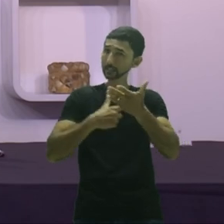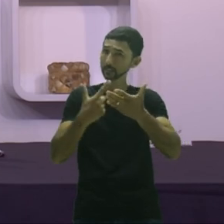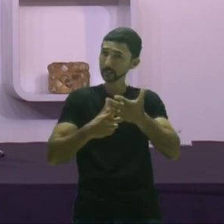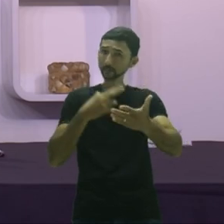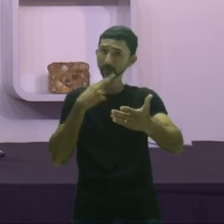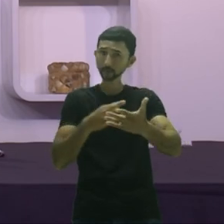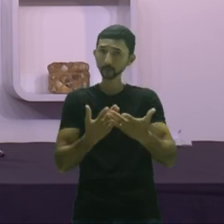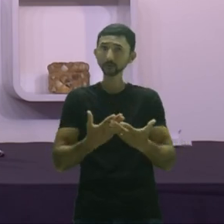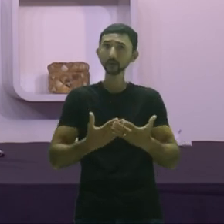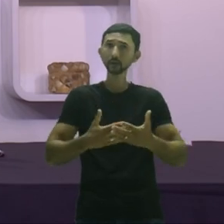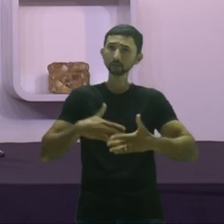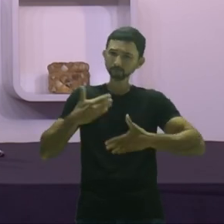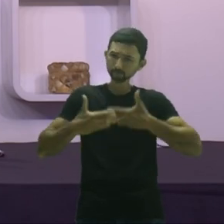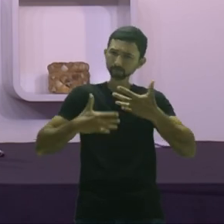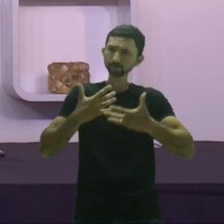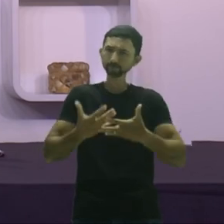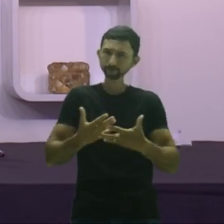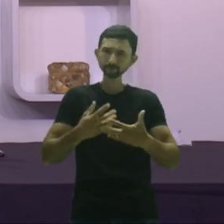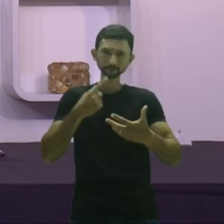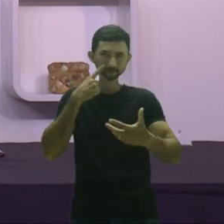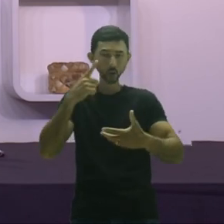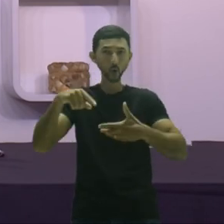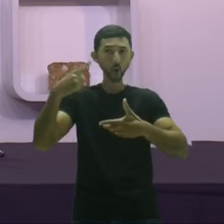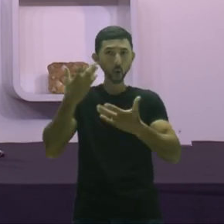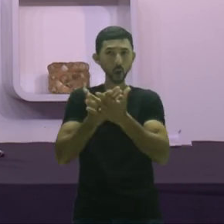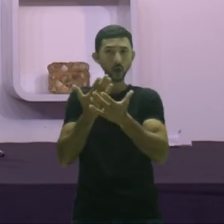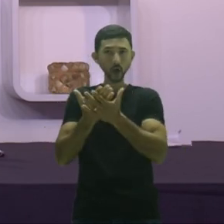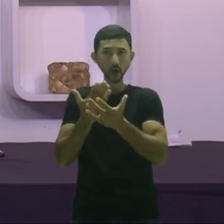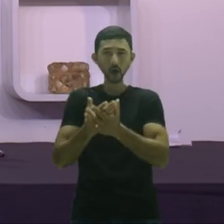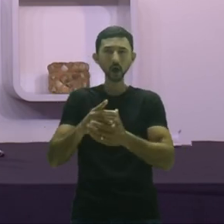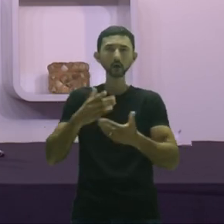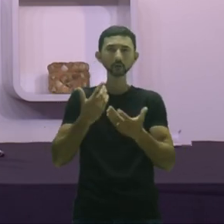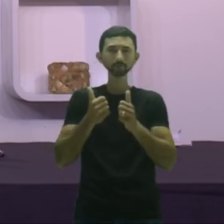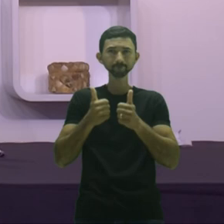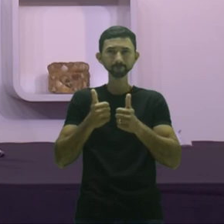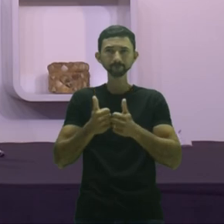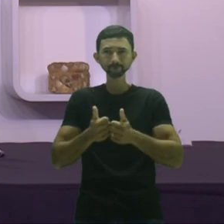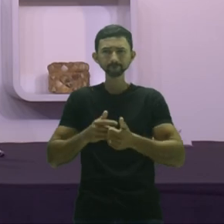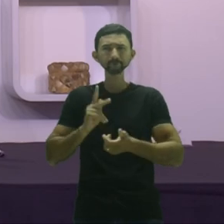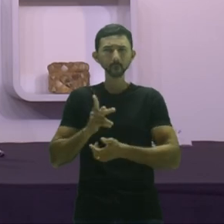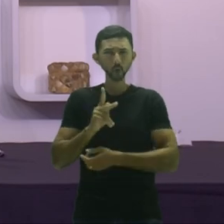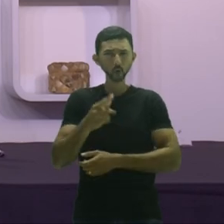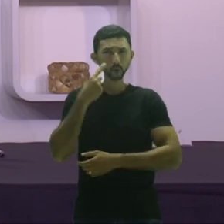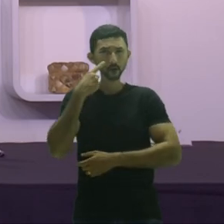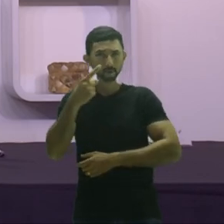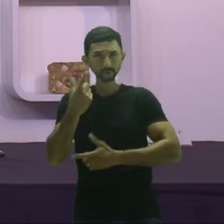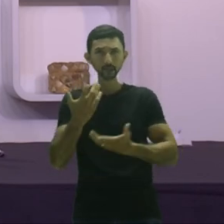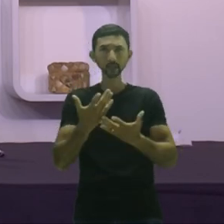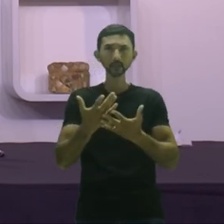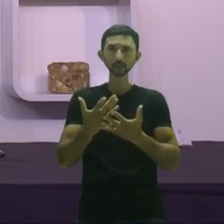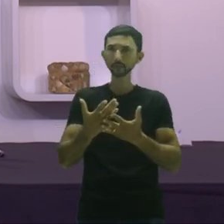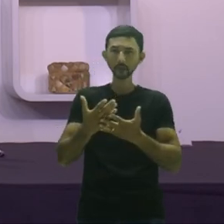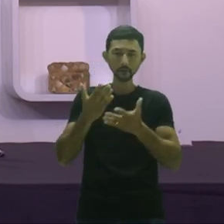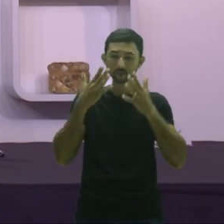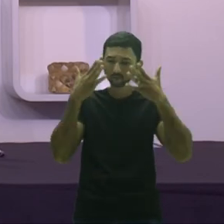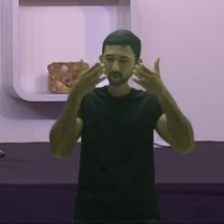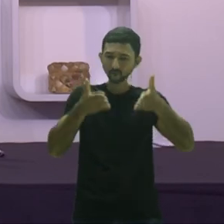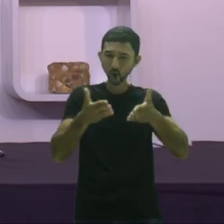E fica aí, ó, de olho nas próximas videoaulas, tá? Fica acompanhando para você não perder o